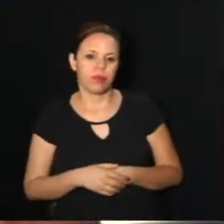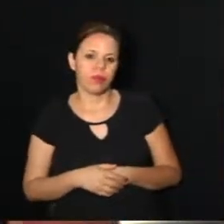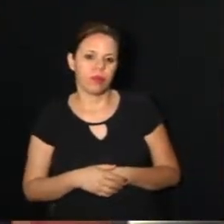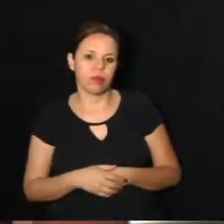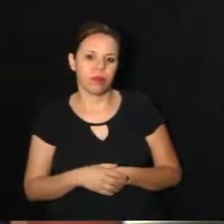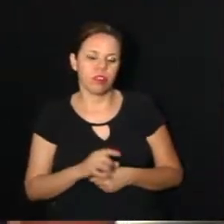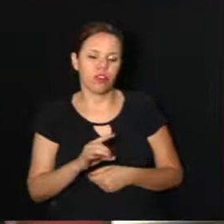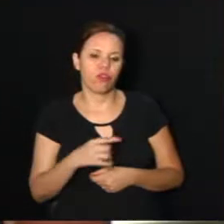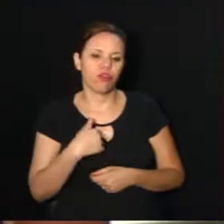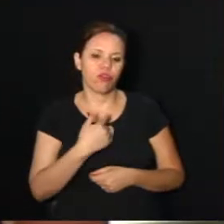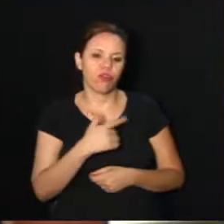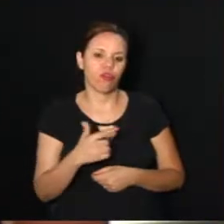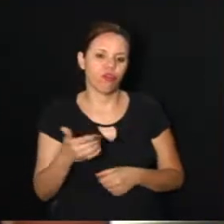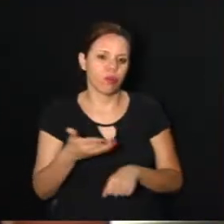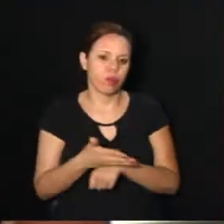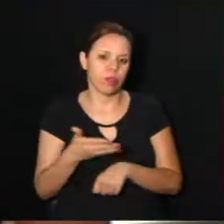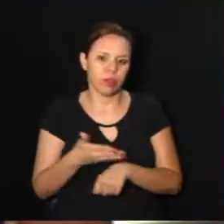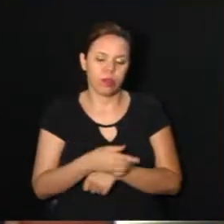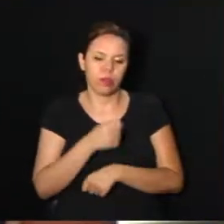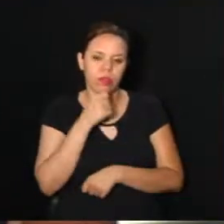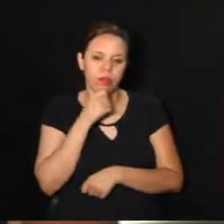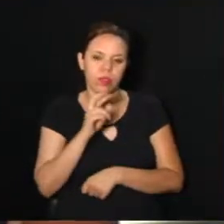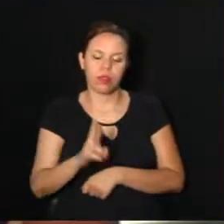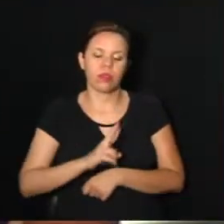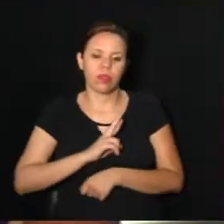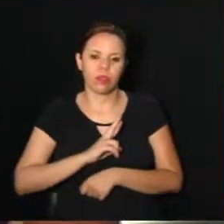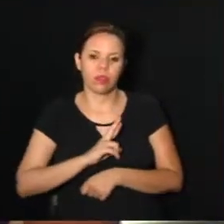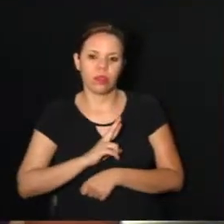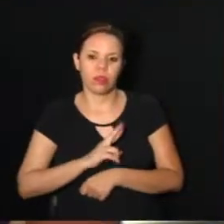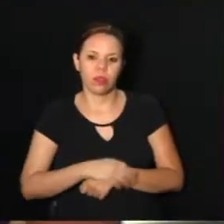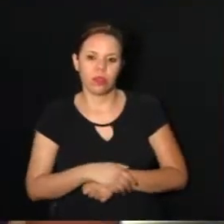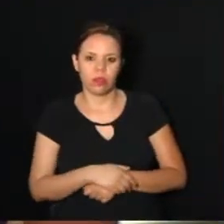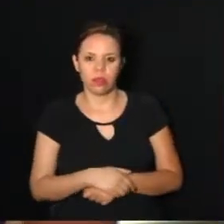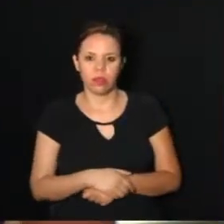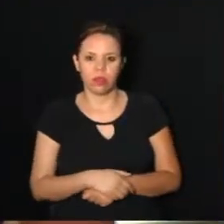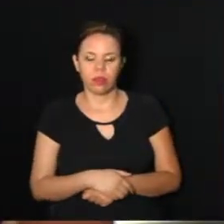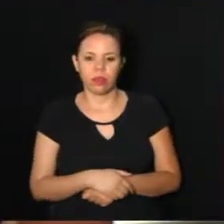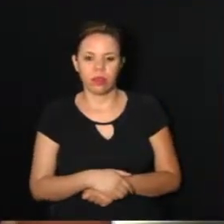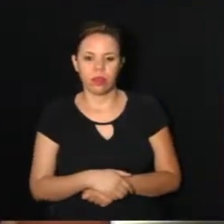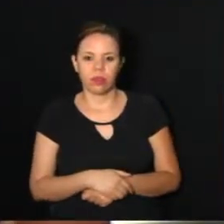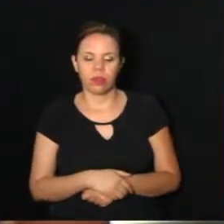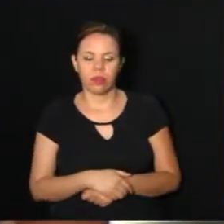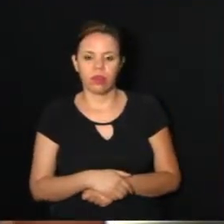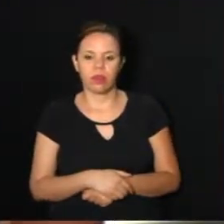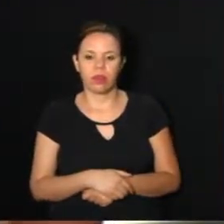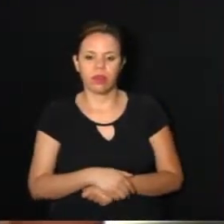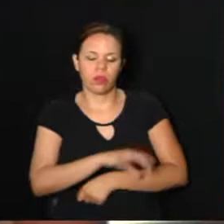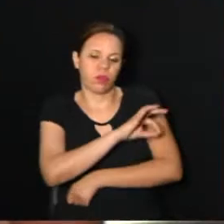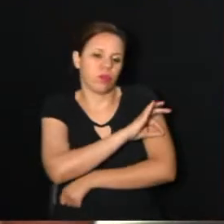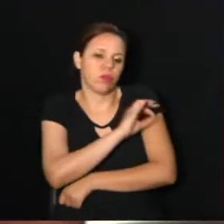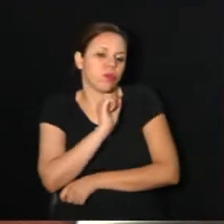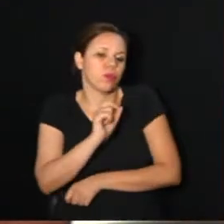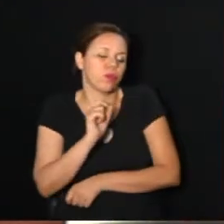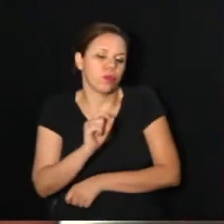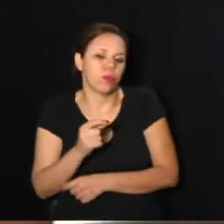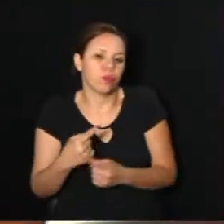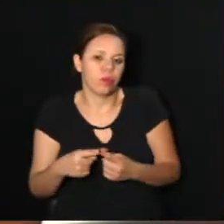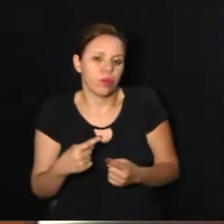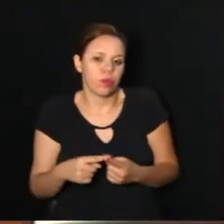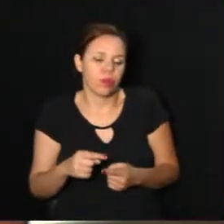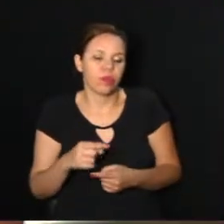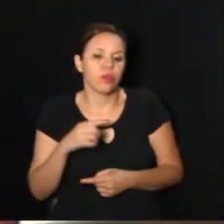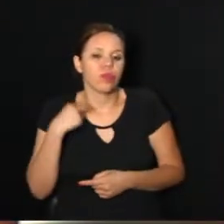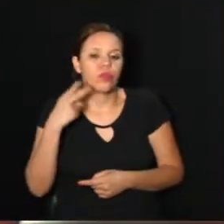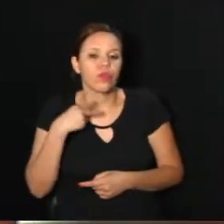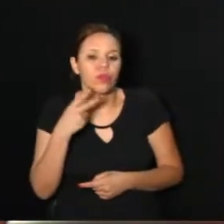Só que eu não tive acesso ainda à resposta que veio do Poder Executivo em razão do vereador estar